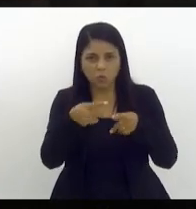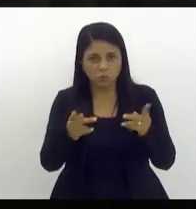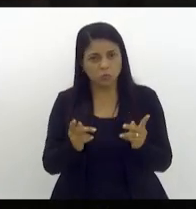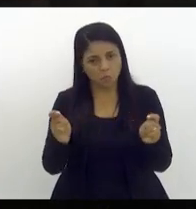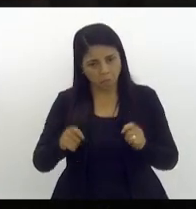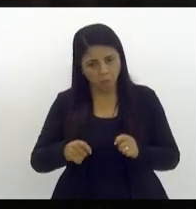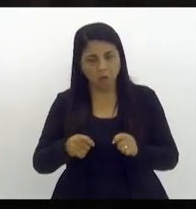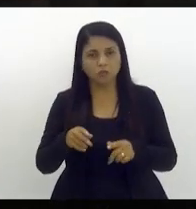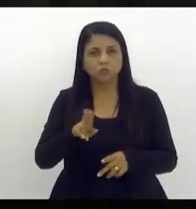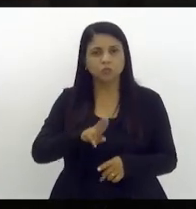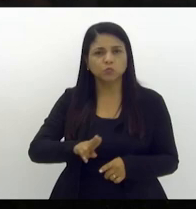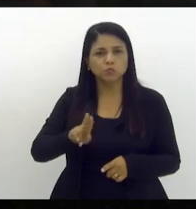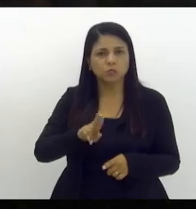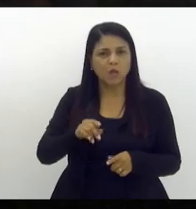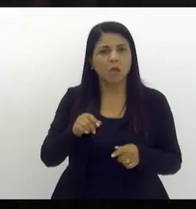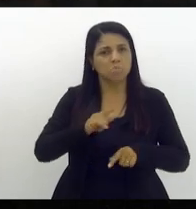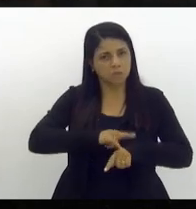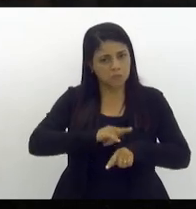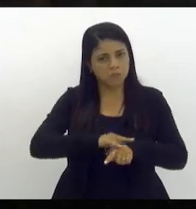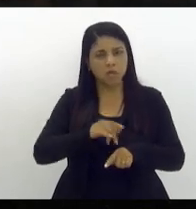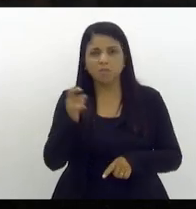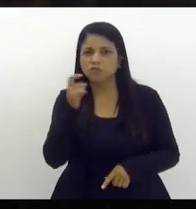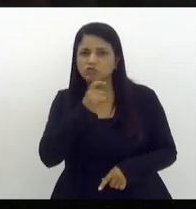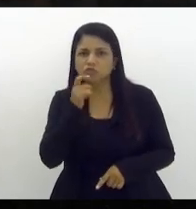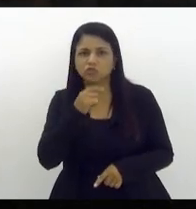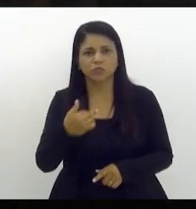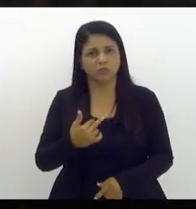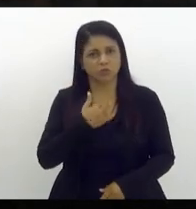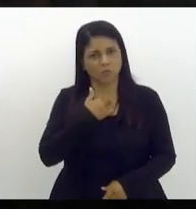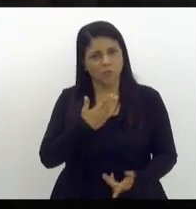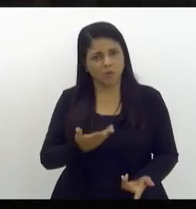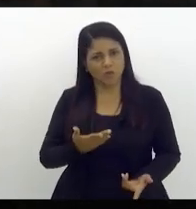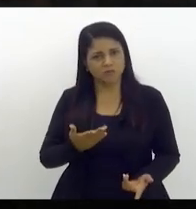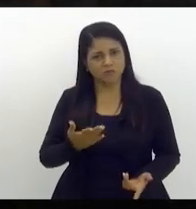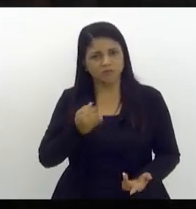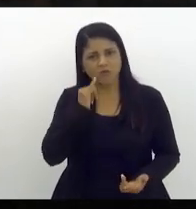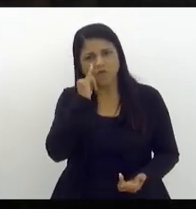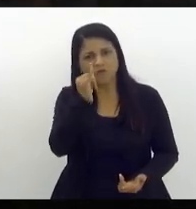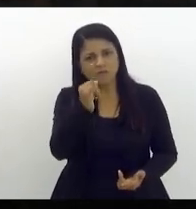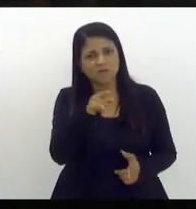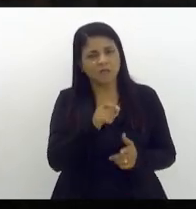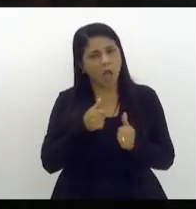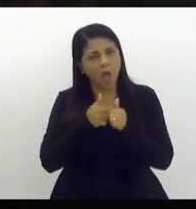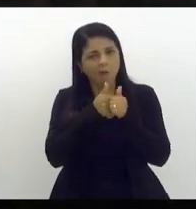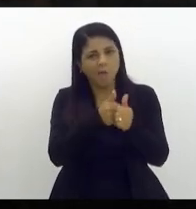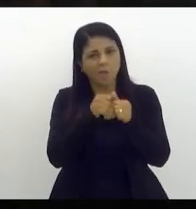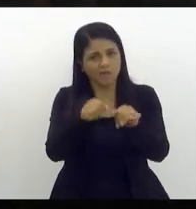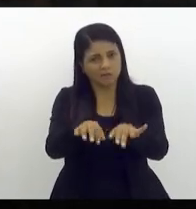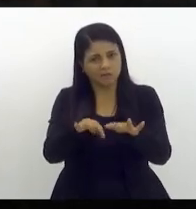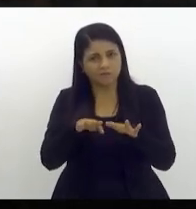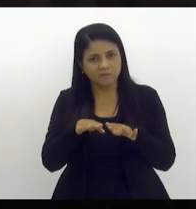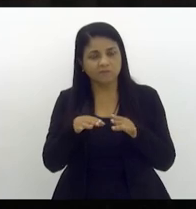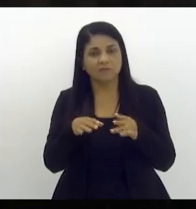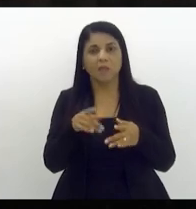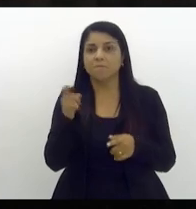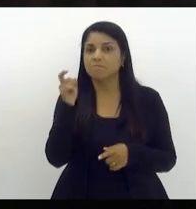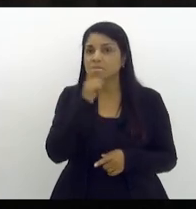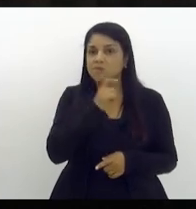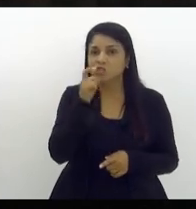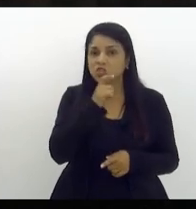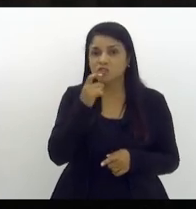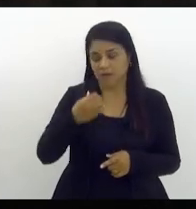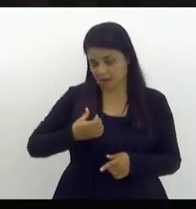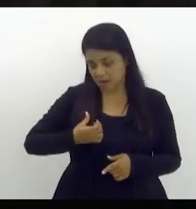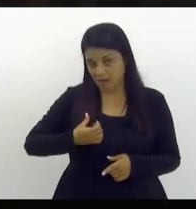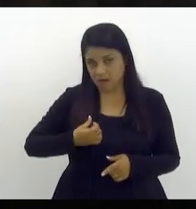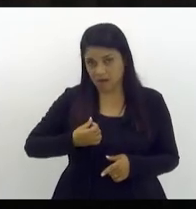usar o banheiro. Isso é mentira. A gente precisa dizer para você que está acompanhando essa sessão, isso é mentira. A câmera tem